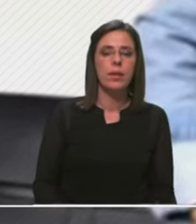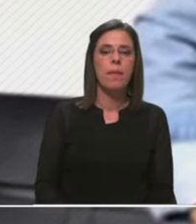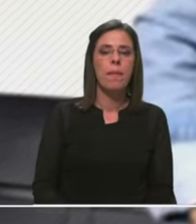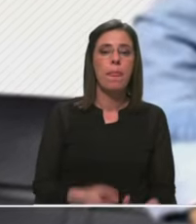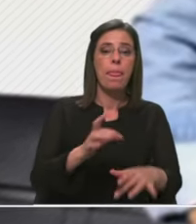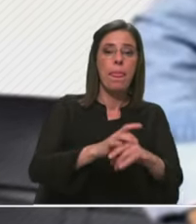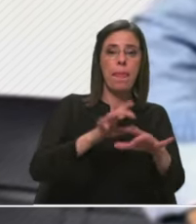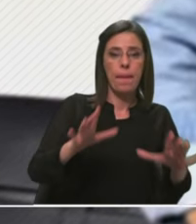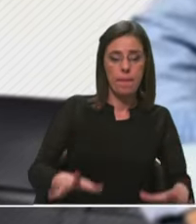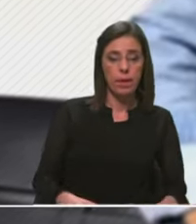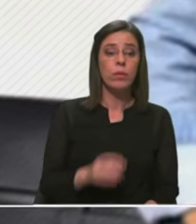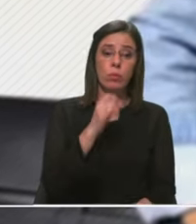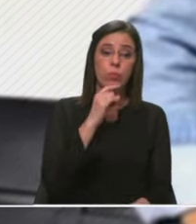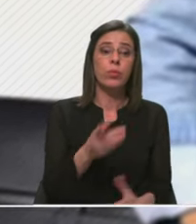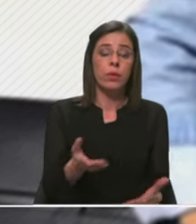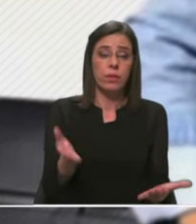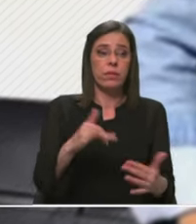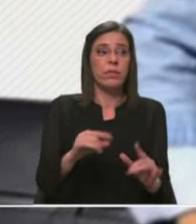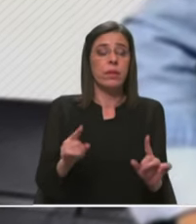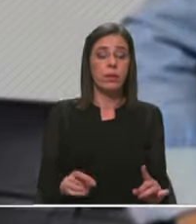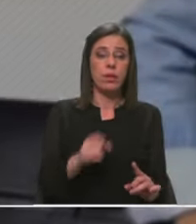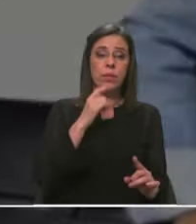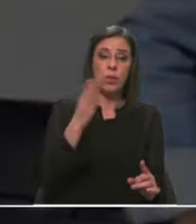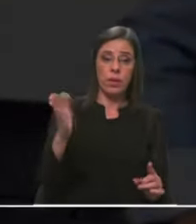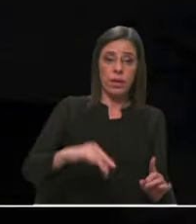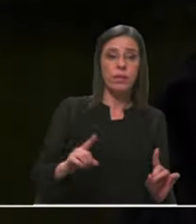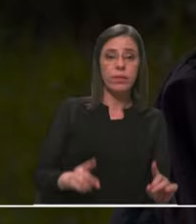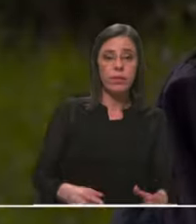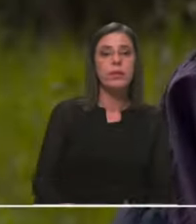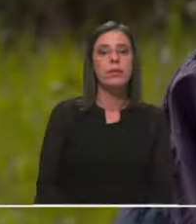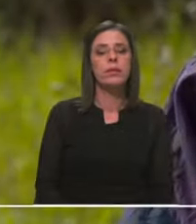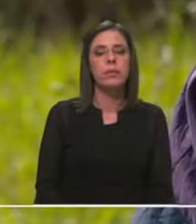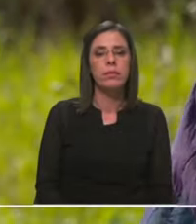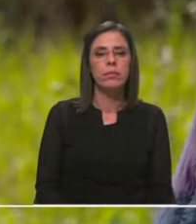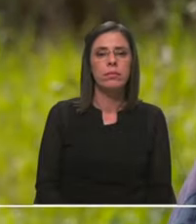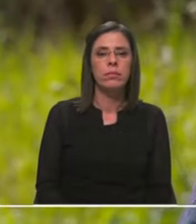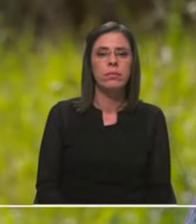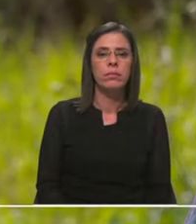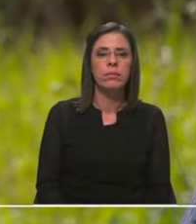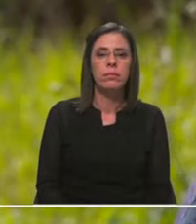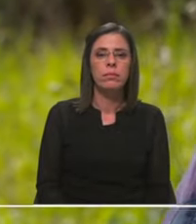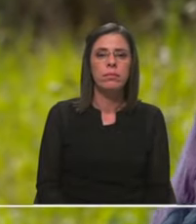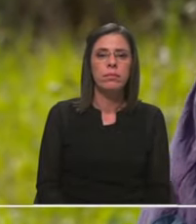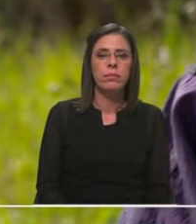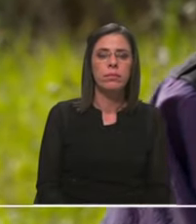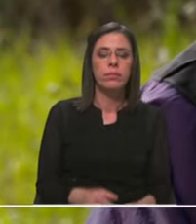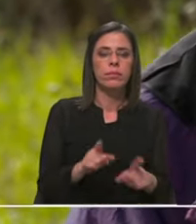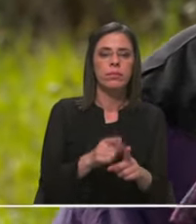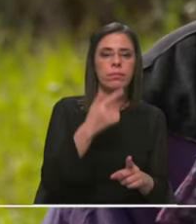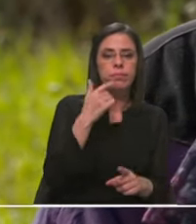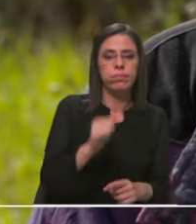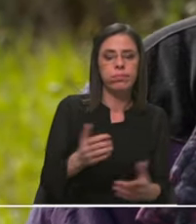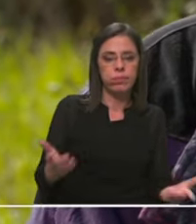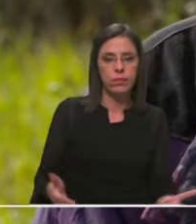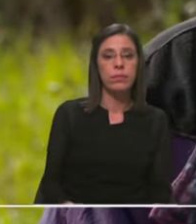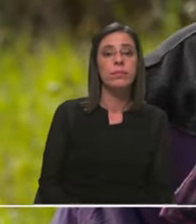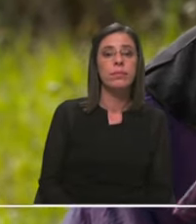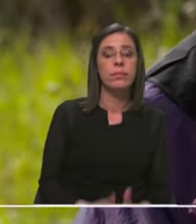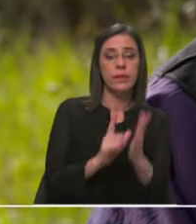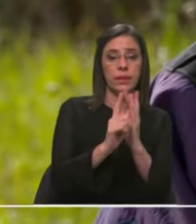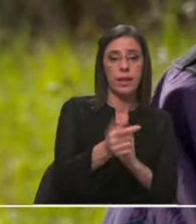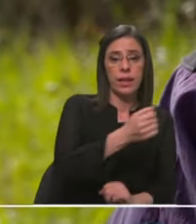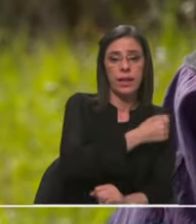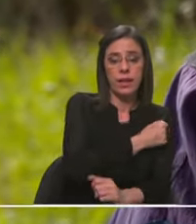tá debaixa podia vir mas podia vir é o meu irmão que não pode sair de